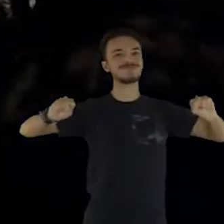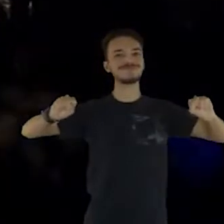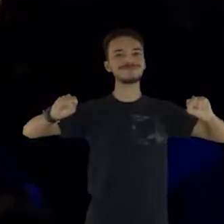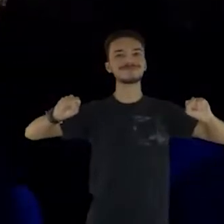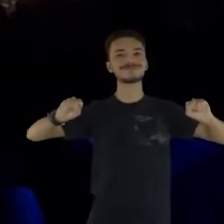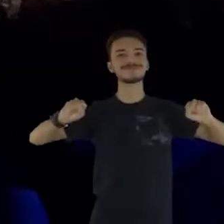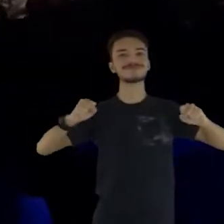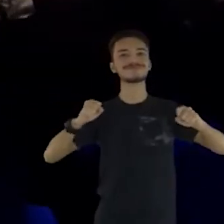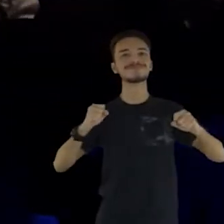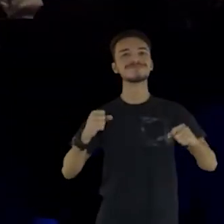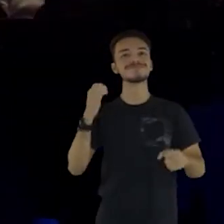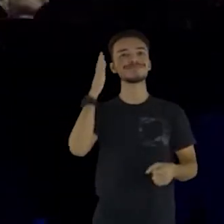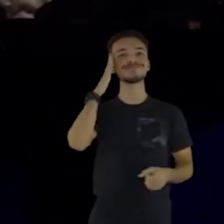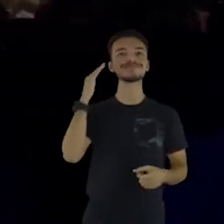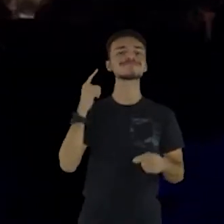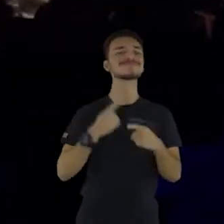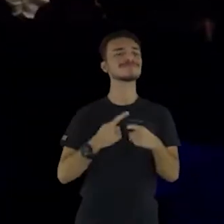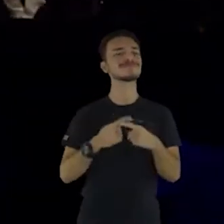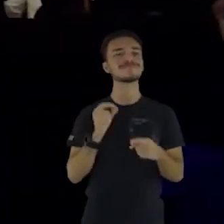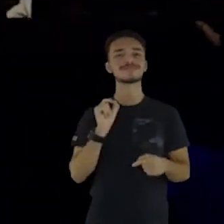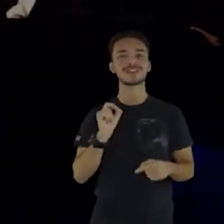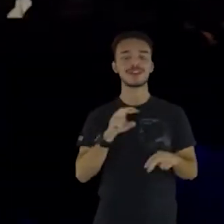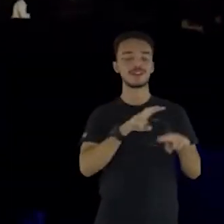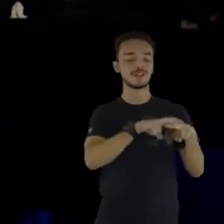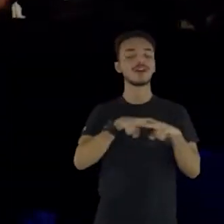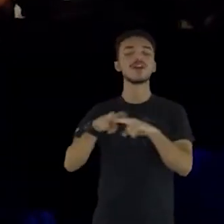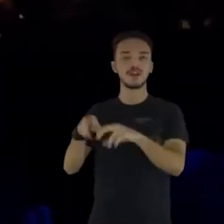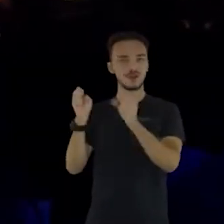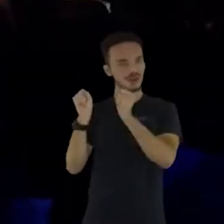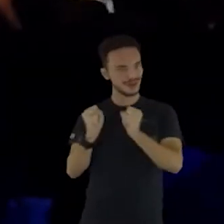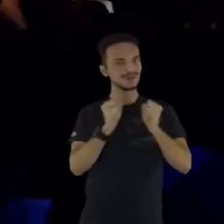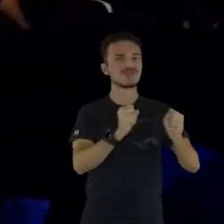Sabe por quê? Podeis assentar agora.